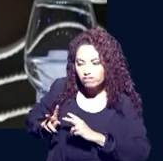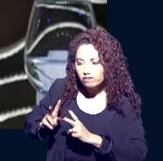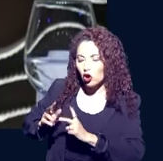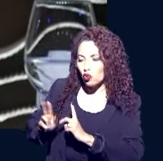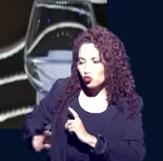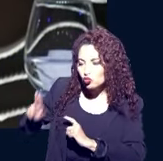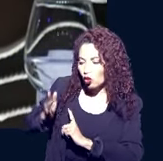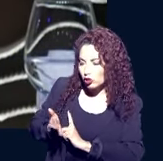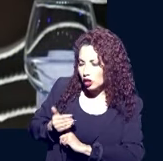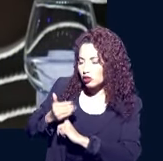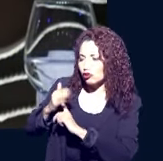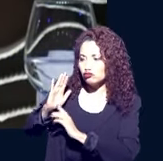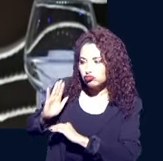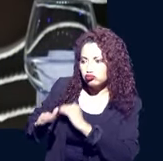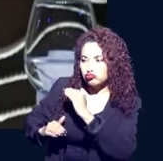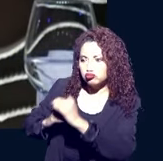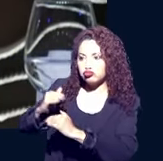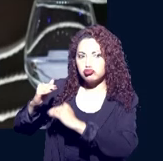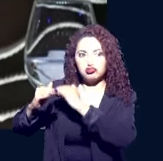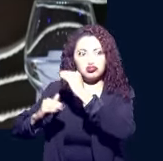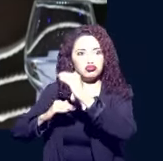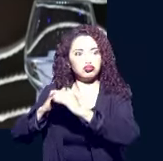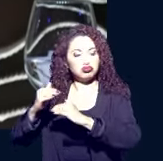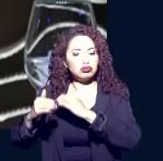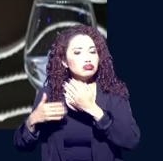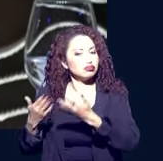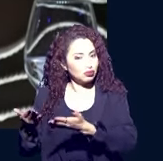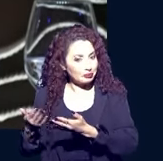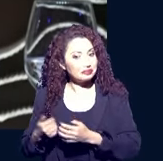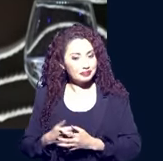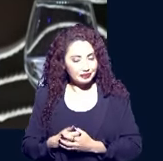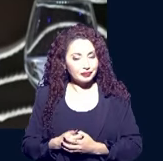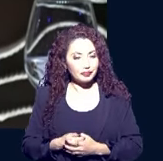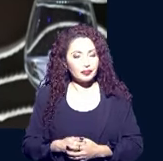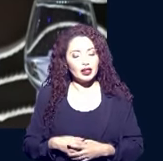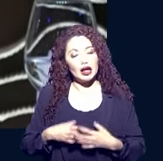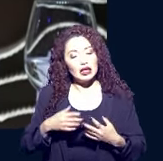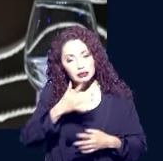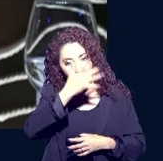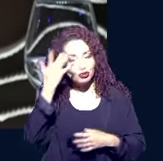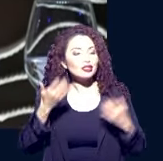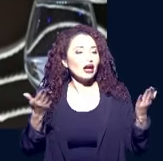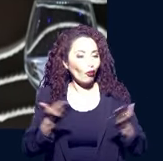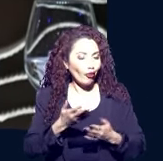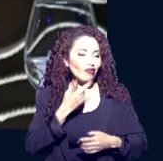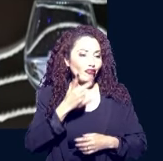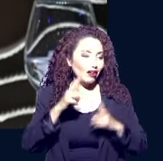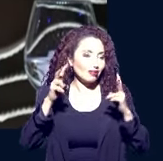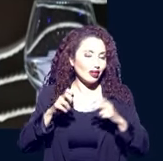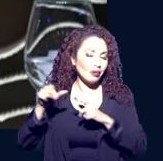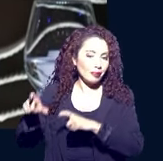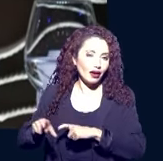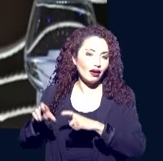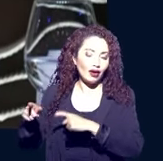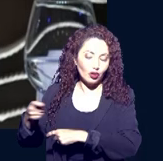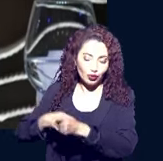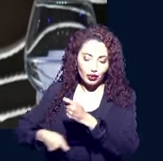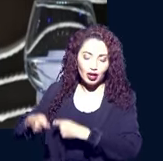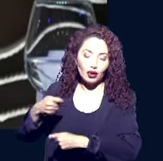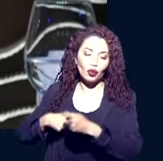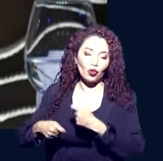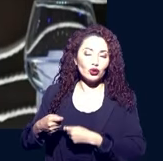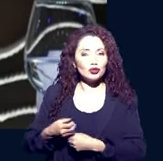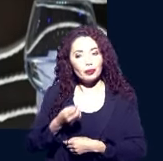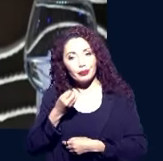agronegócio pro bem e pro mal mas você tocou num ponto principal que eu concordo plenamente que é